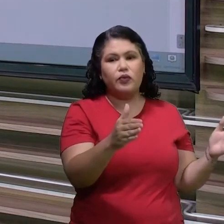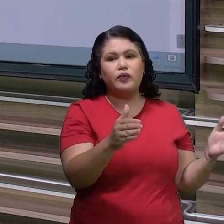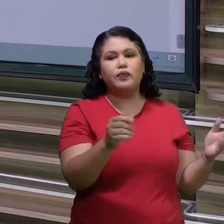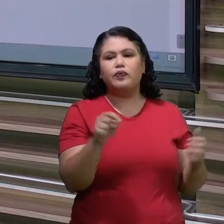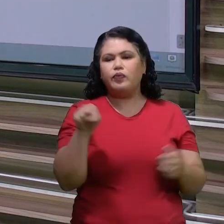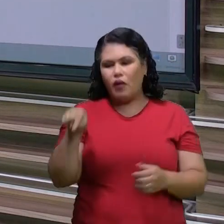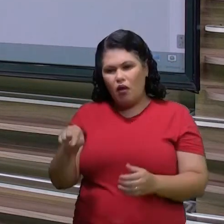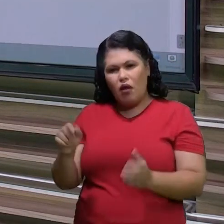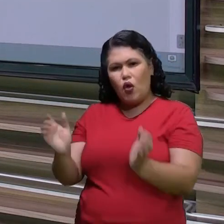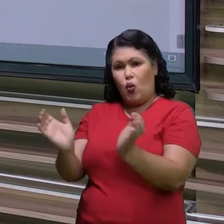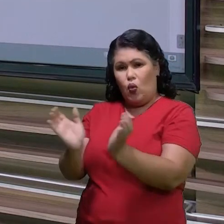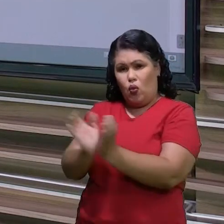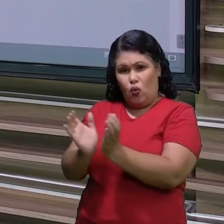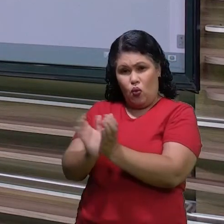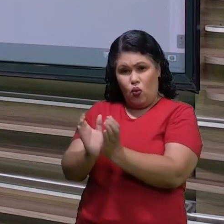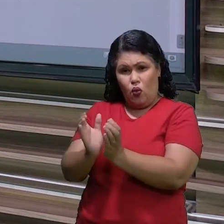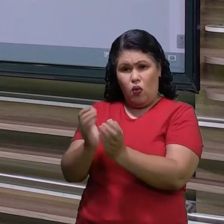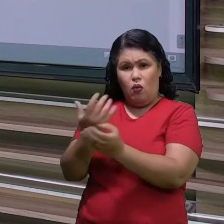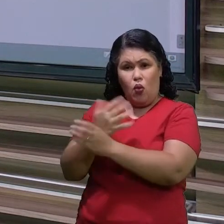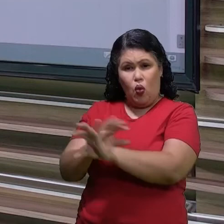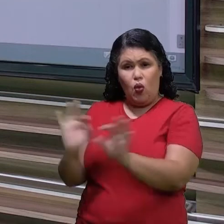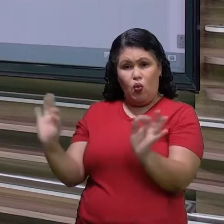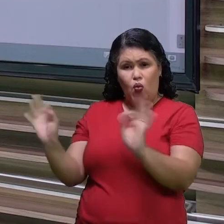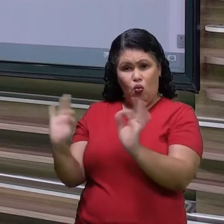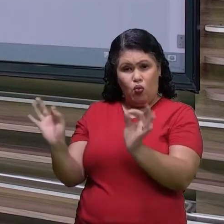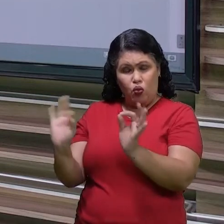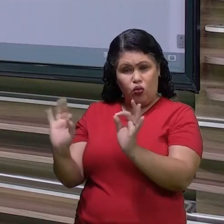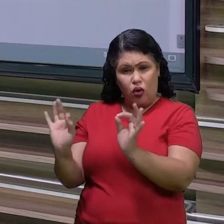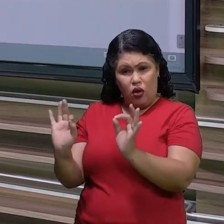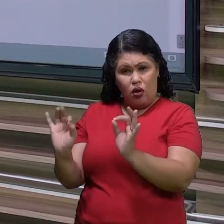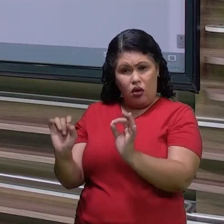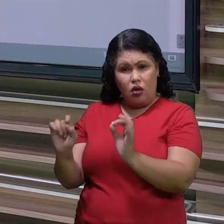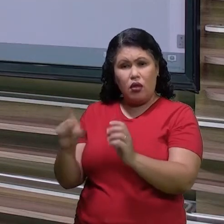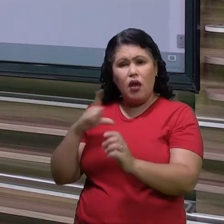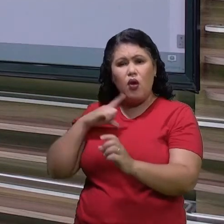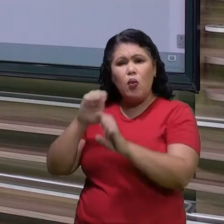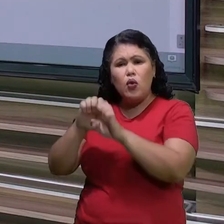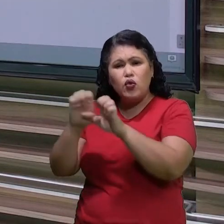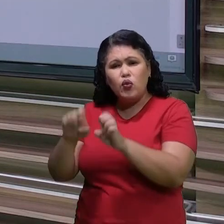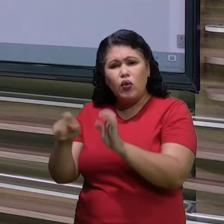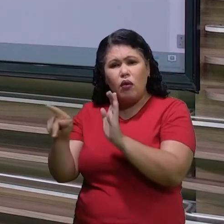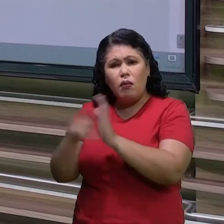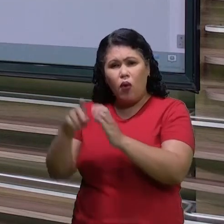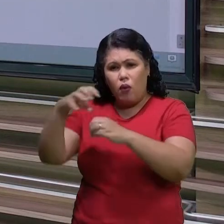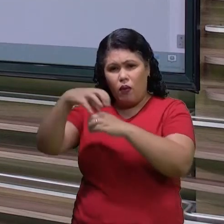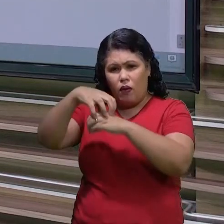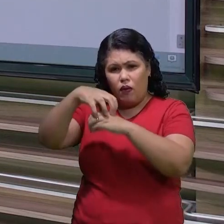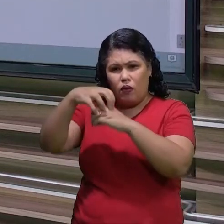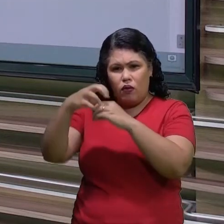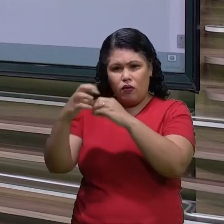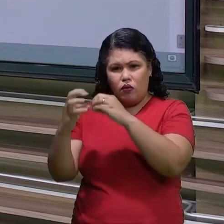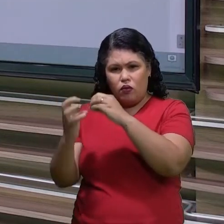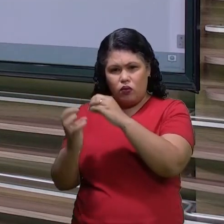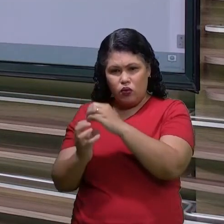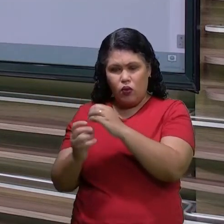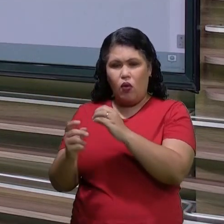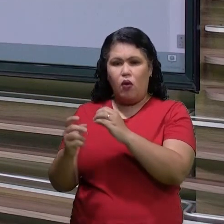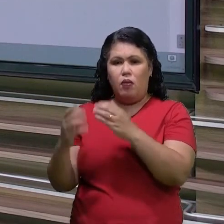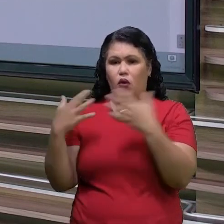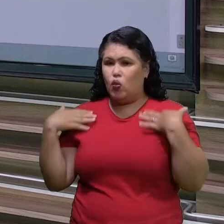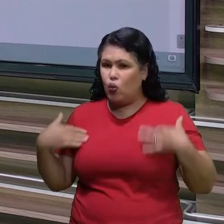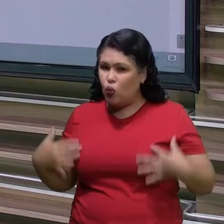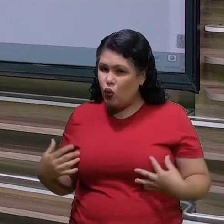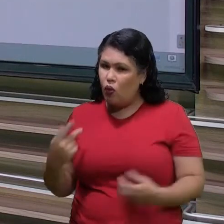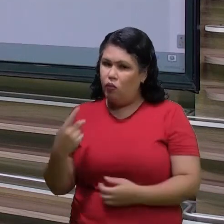essa estrutura, mas eles também têm uma estrutura pensada pela natureza. Eles têm um exoesqueleto, né? Uma estrutura que